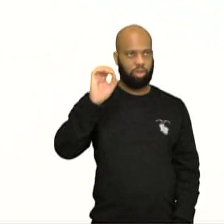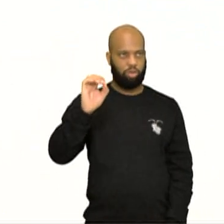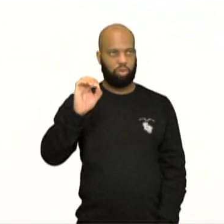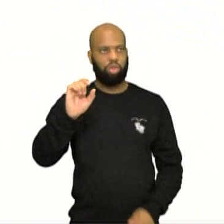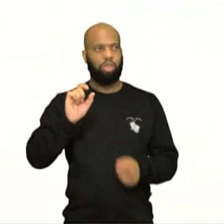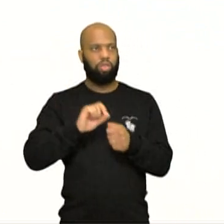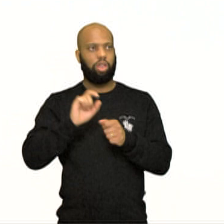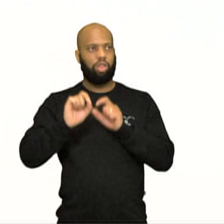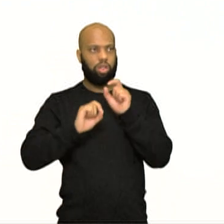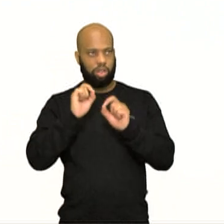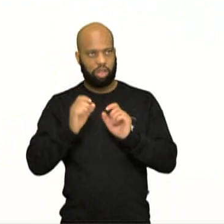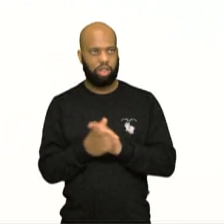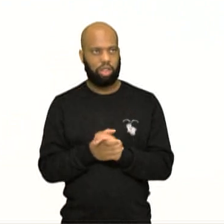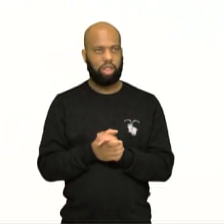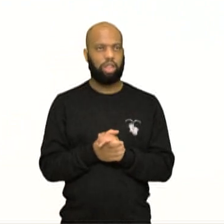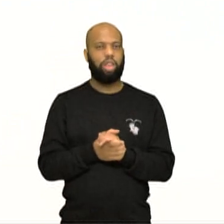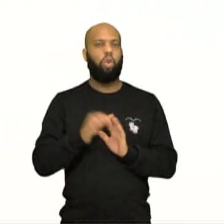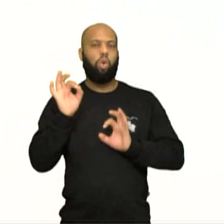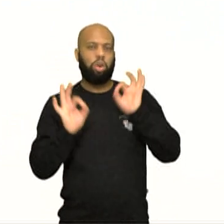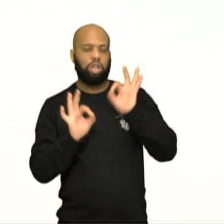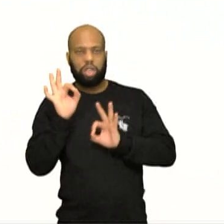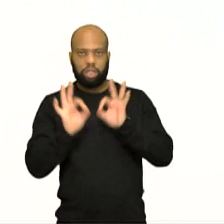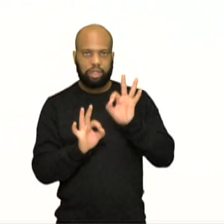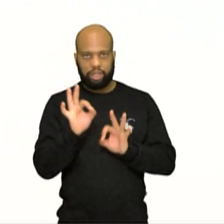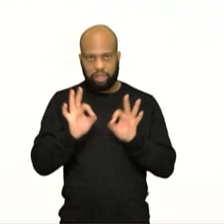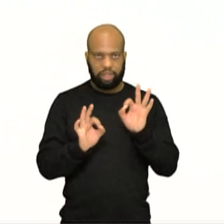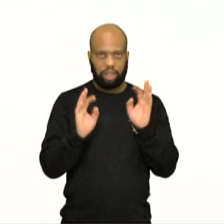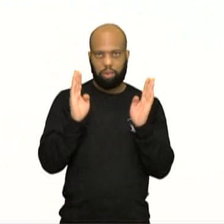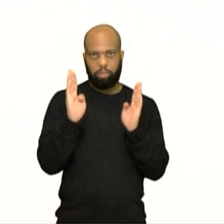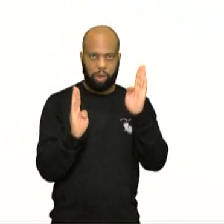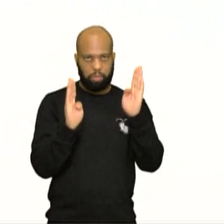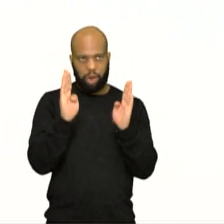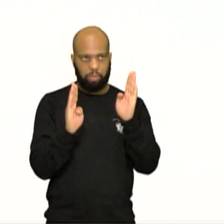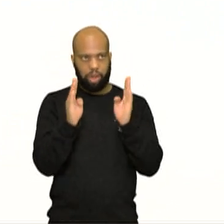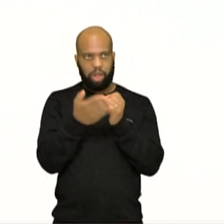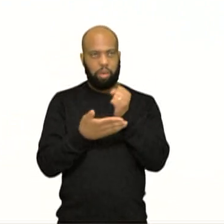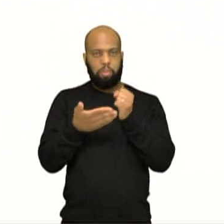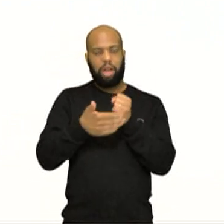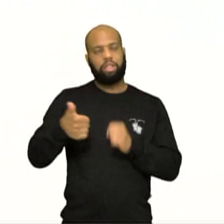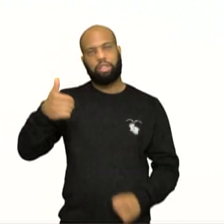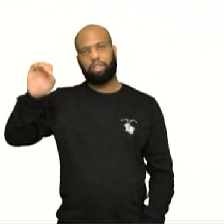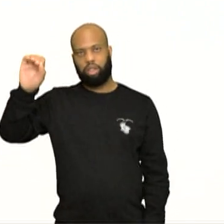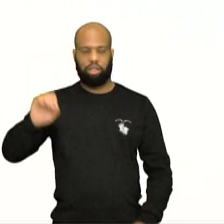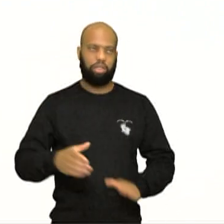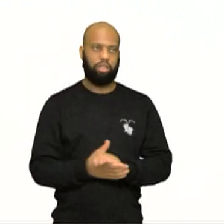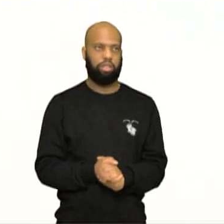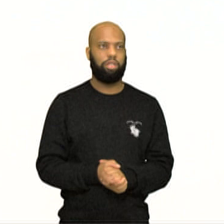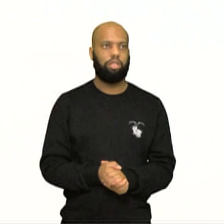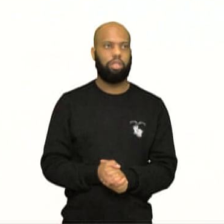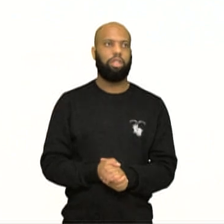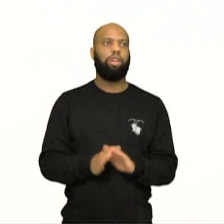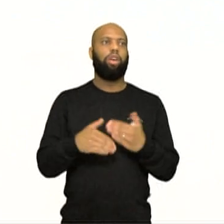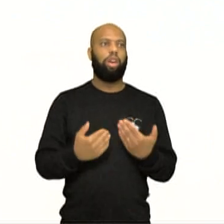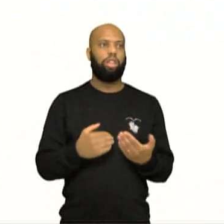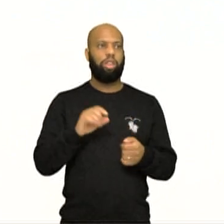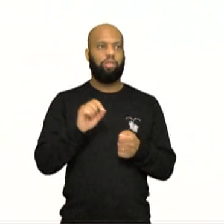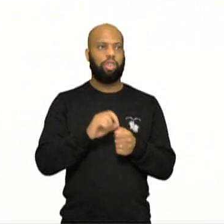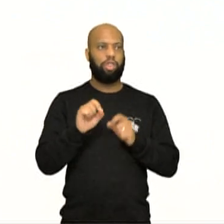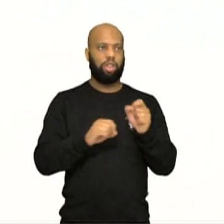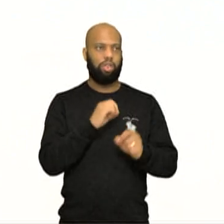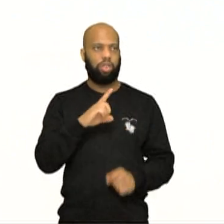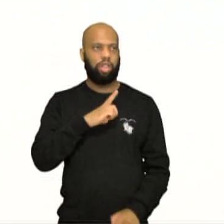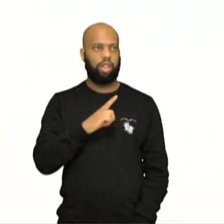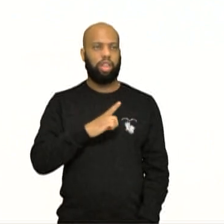colocado em notação científica, fica 2,88 10 ao cubo. Lembre-se que você está levando a vírgula aqui da